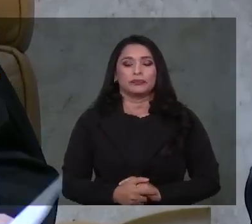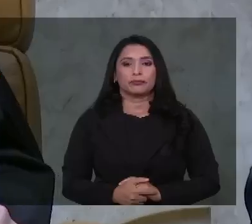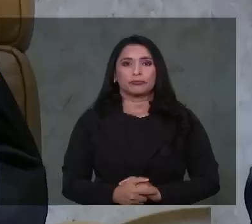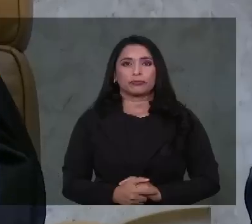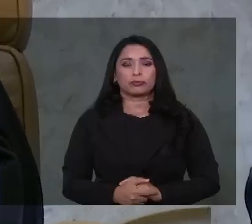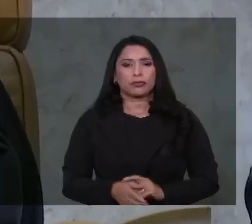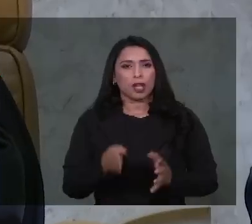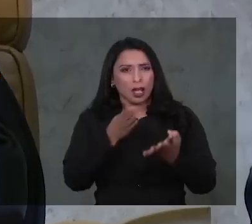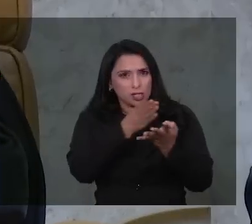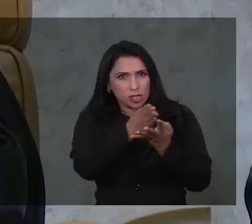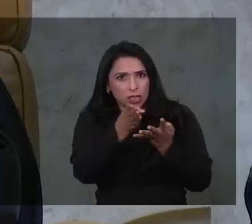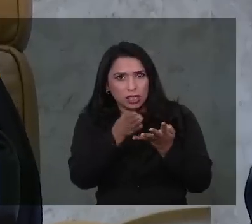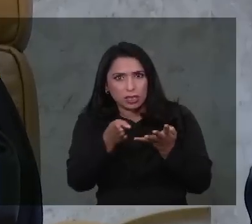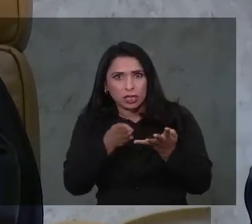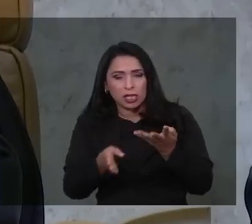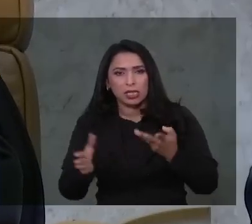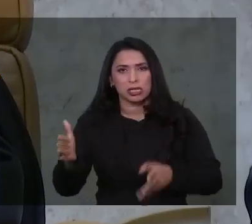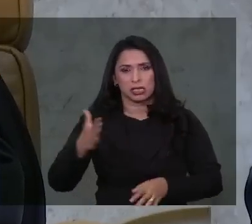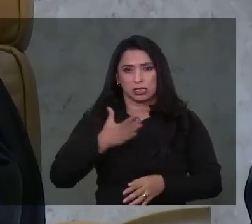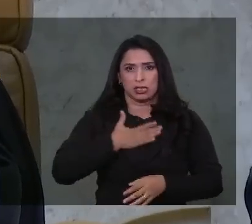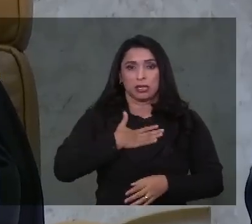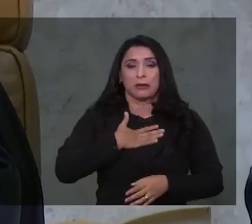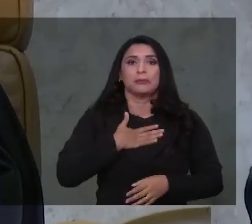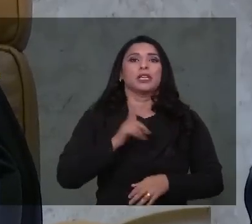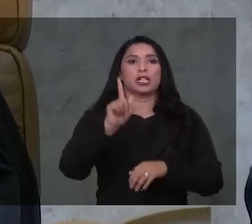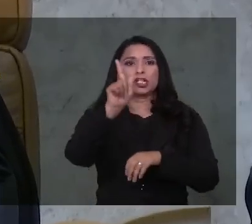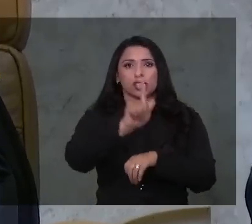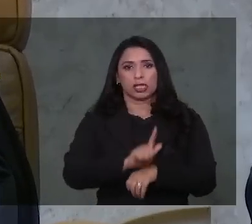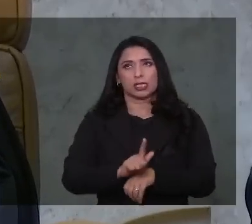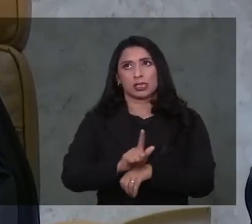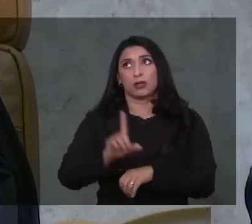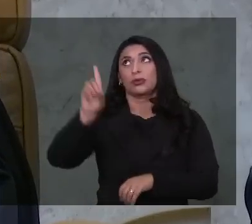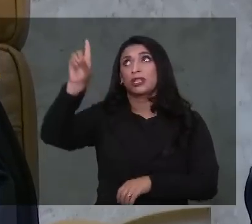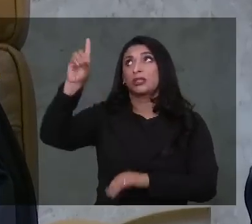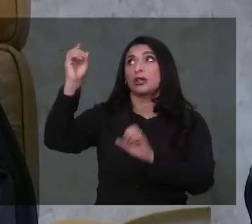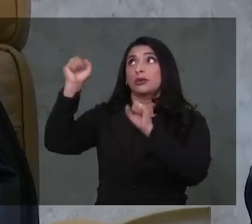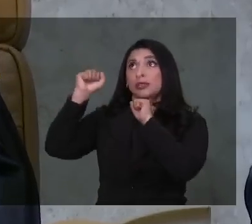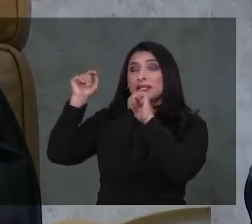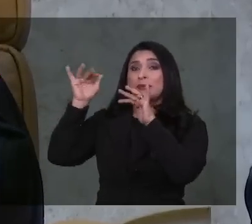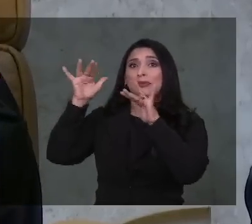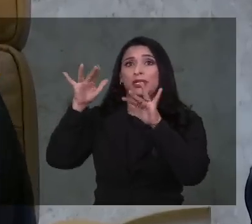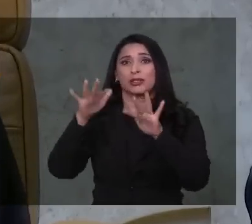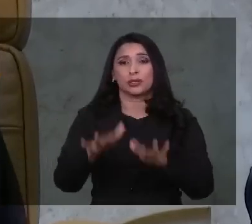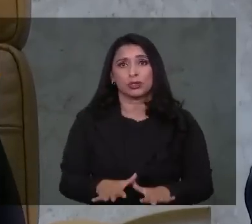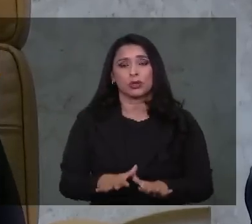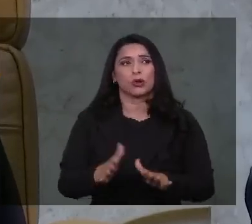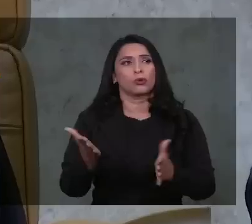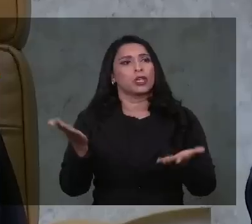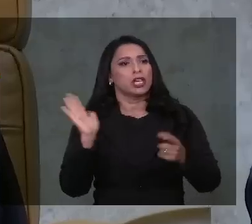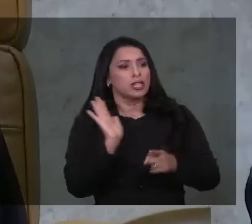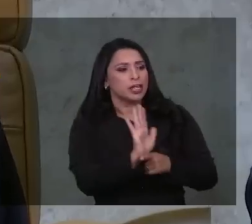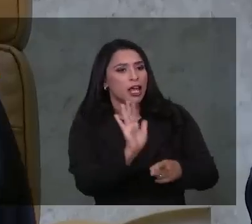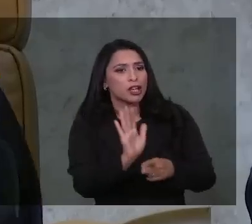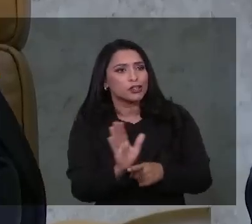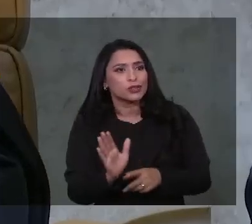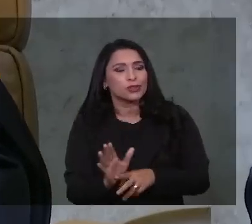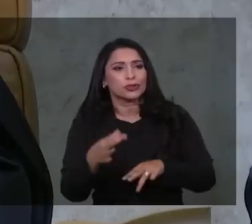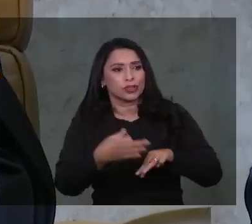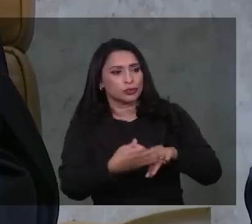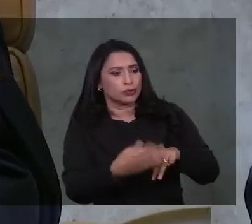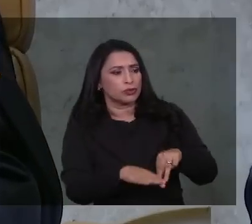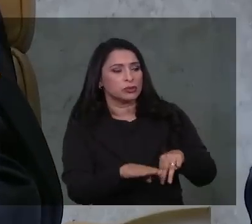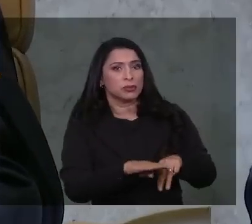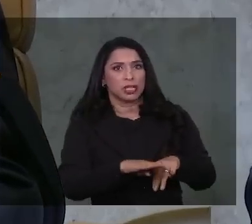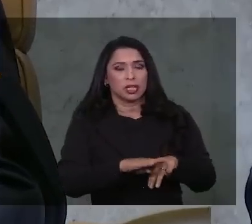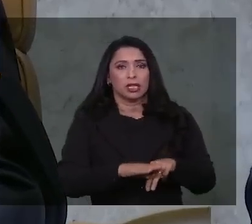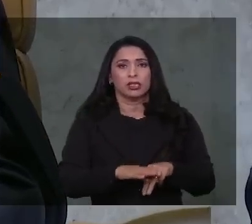diretrizes da minha gestão. Com a bênção de Deus e a ajuda imprescindível dos colegas, pretendo fazer uma gestão em torno